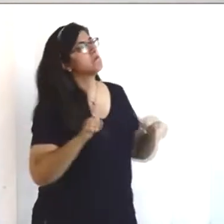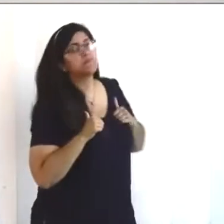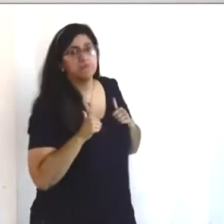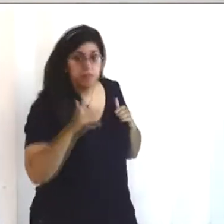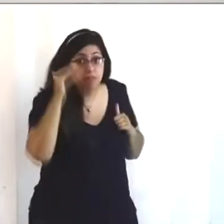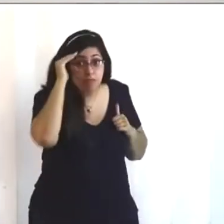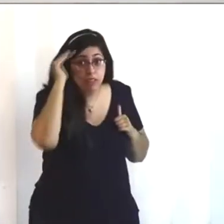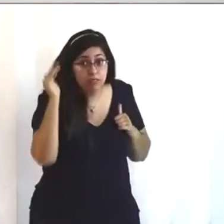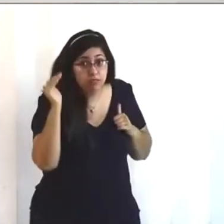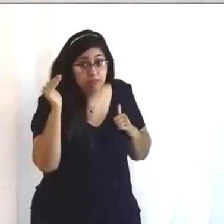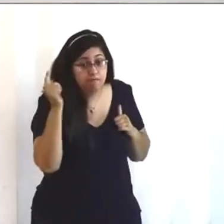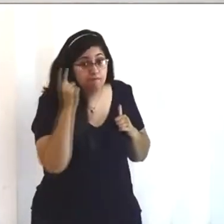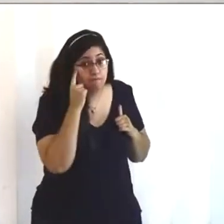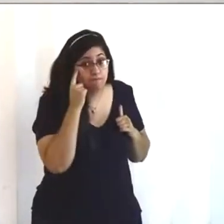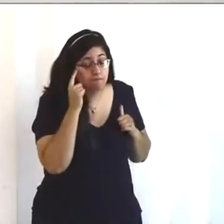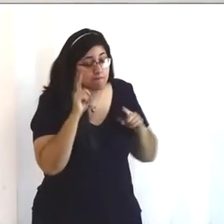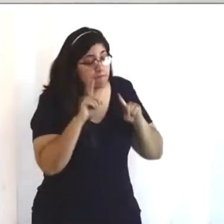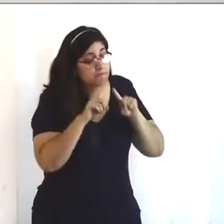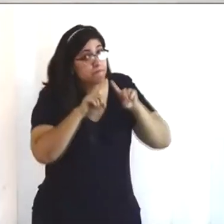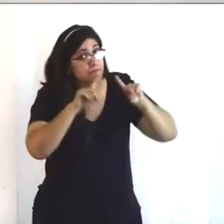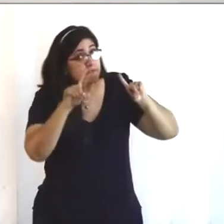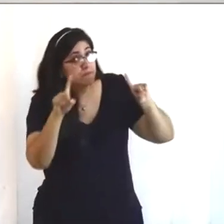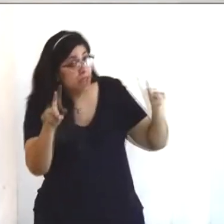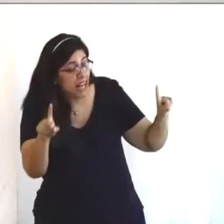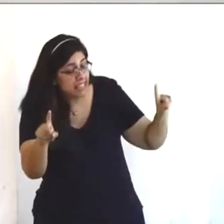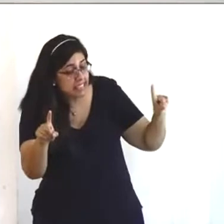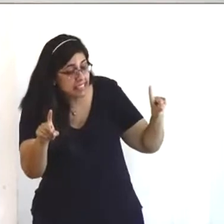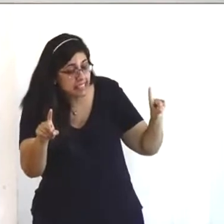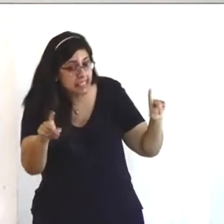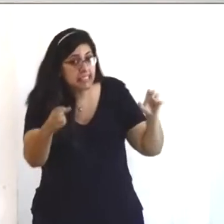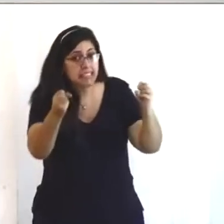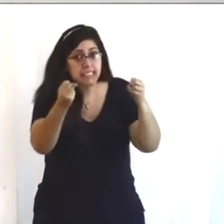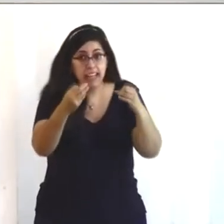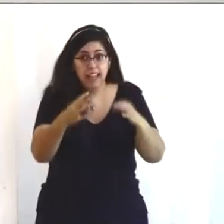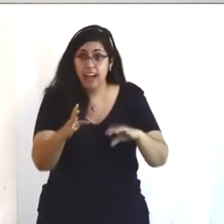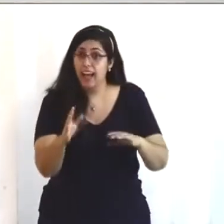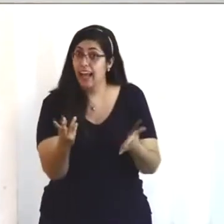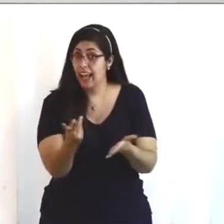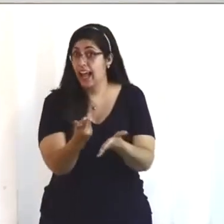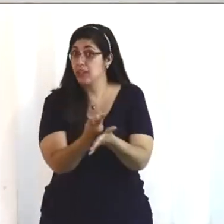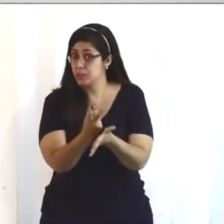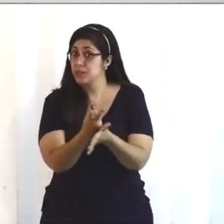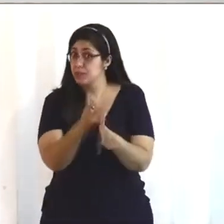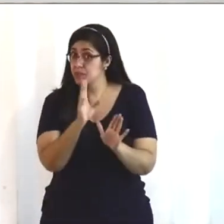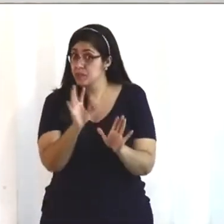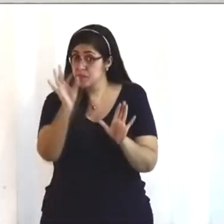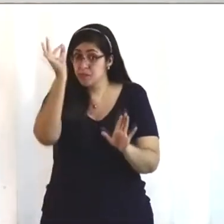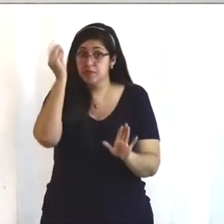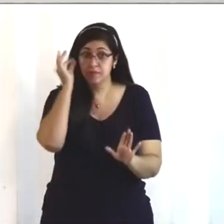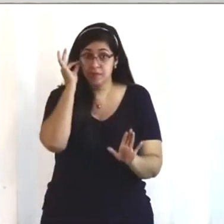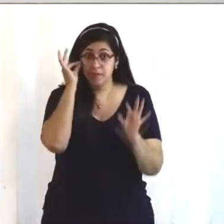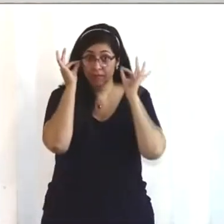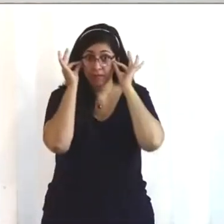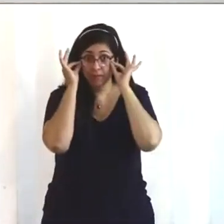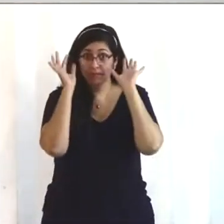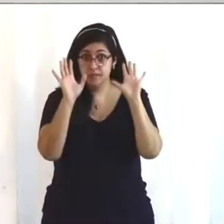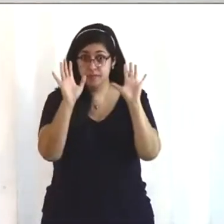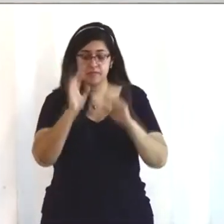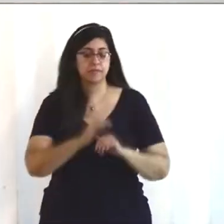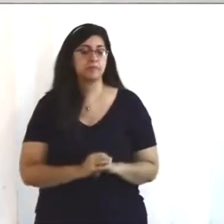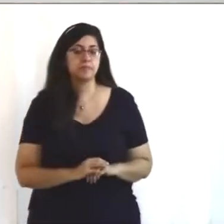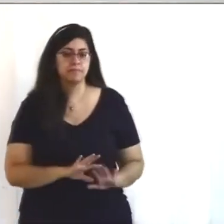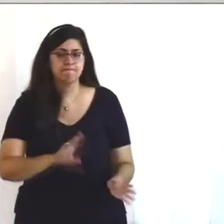Santo. Mas à luz das Escrituras talvez não seja exatamente isso. Pensemos em algumas pessoas, como o caso de